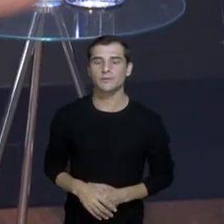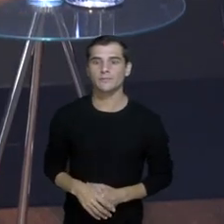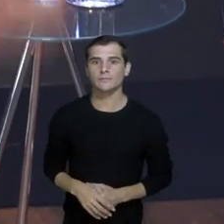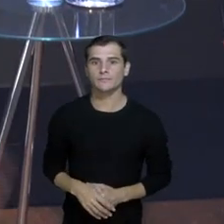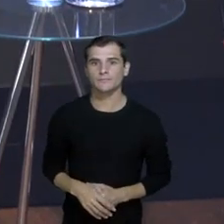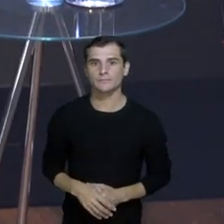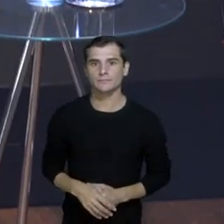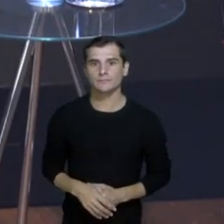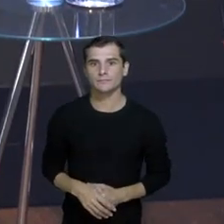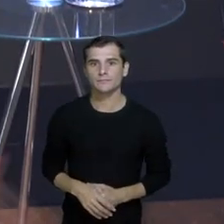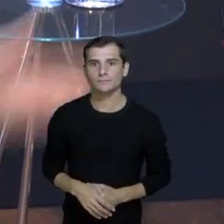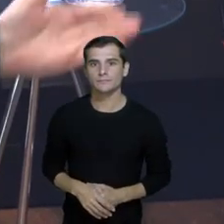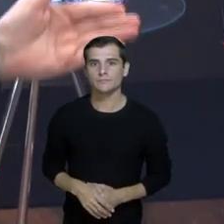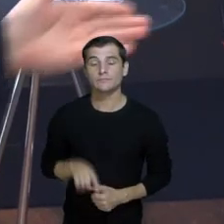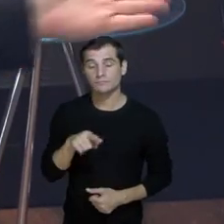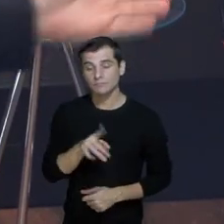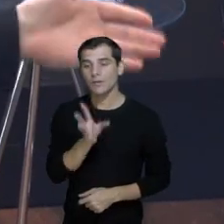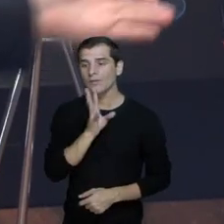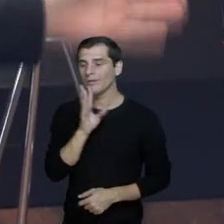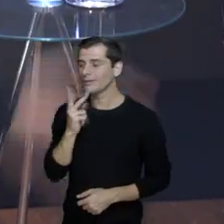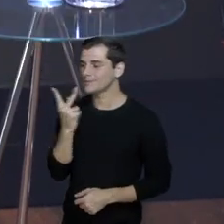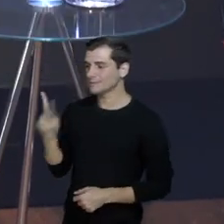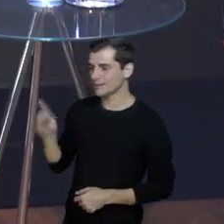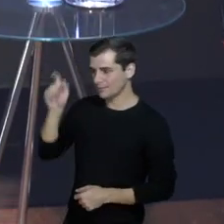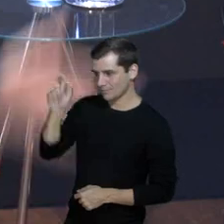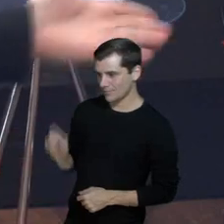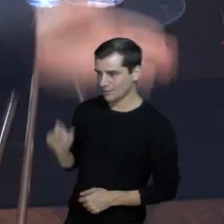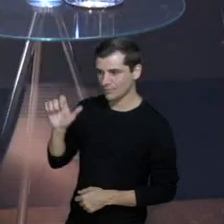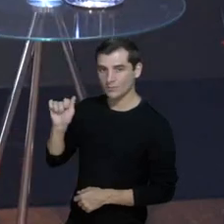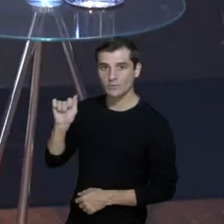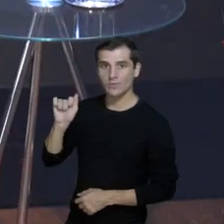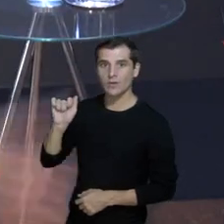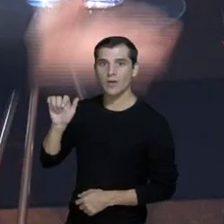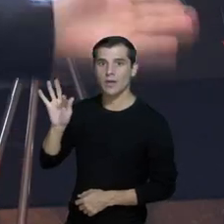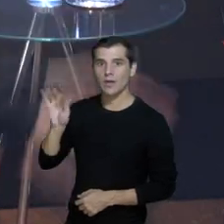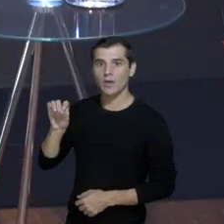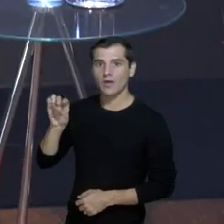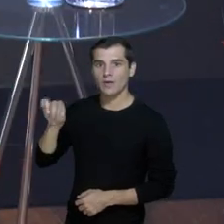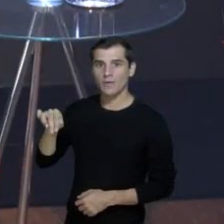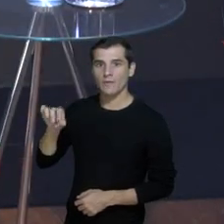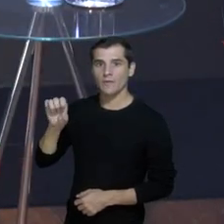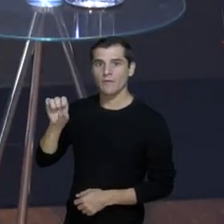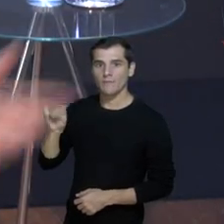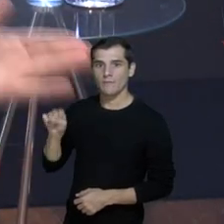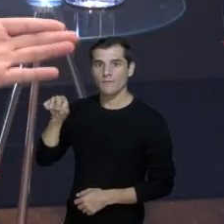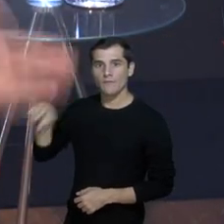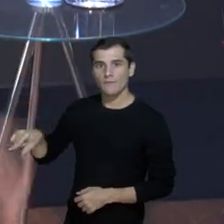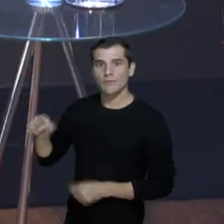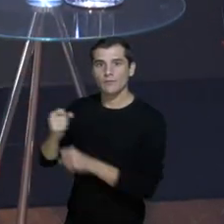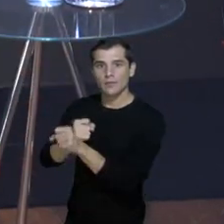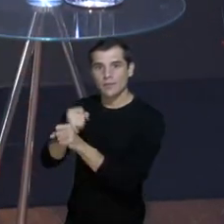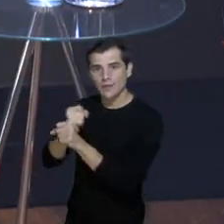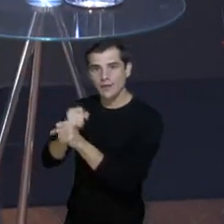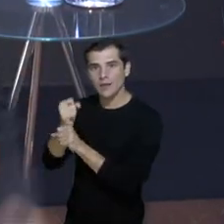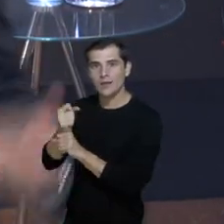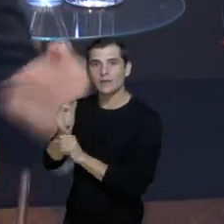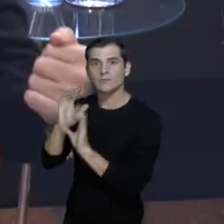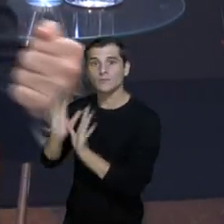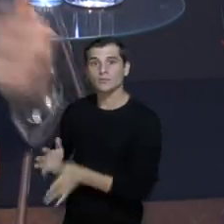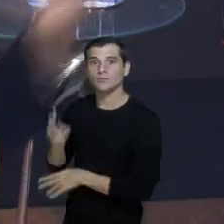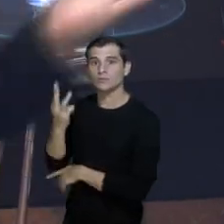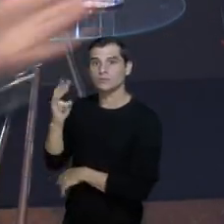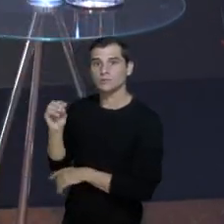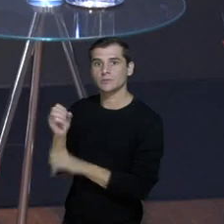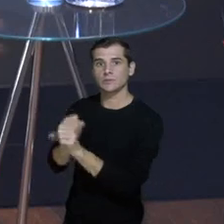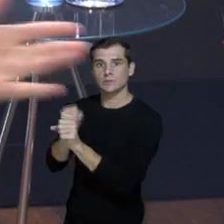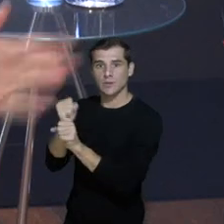e e conheço a iniciativa do Dr Afonso somos amigos aí de quase 30 anos 95 a nossa cadep né Dr Afonso e